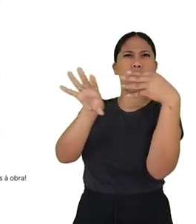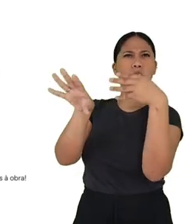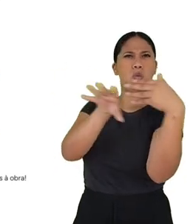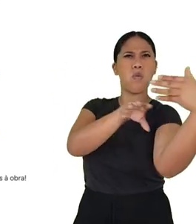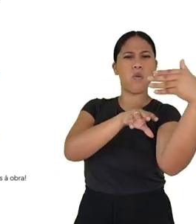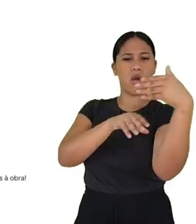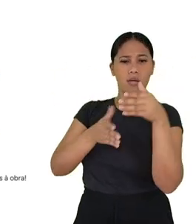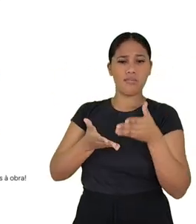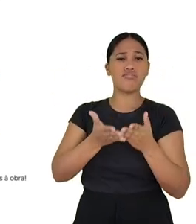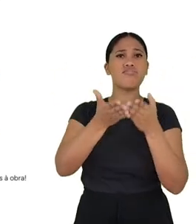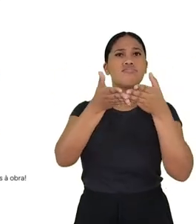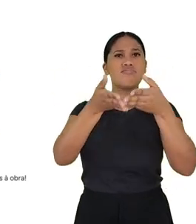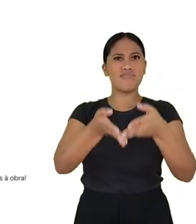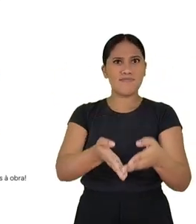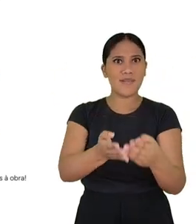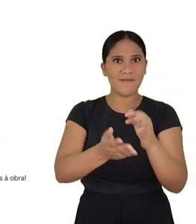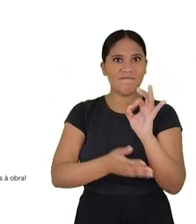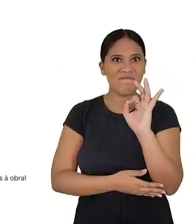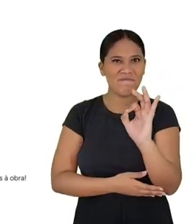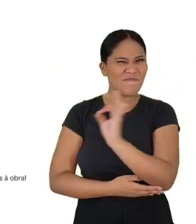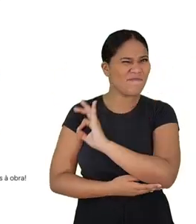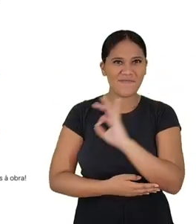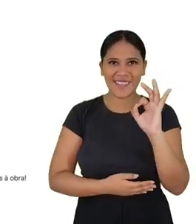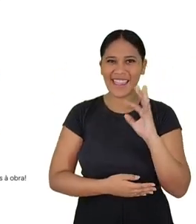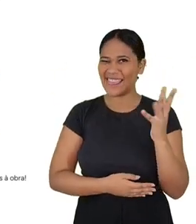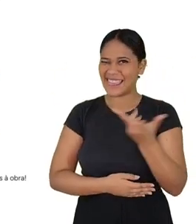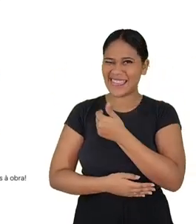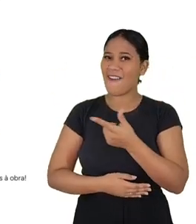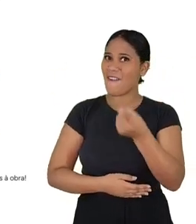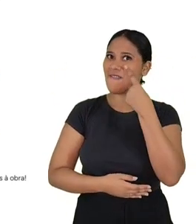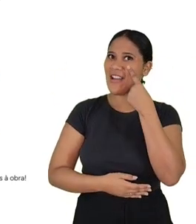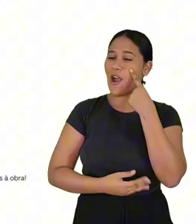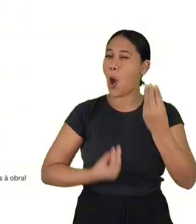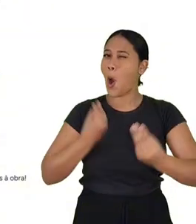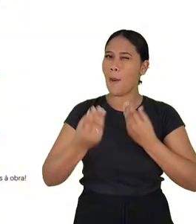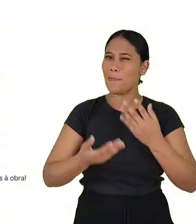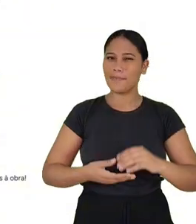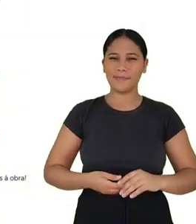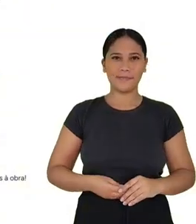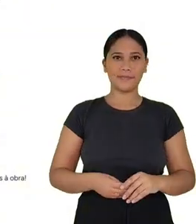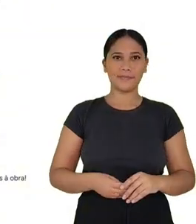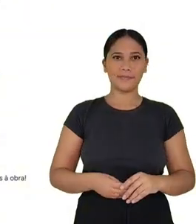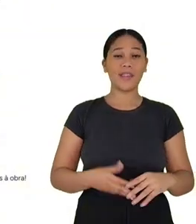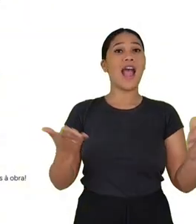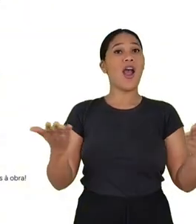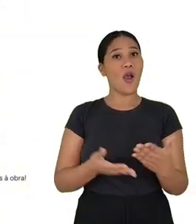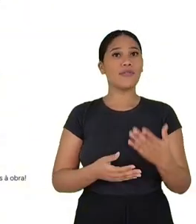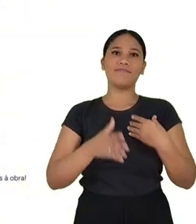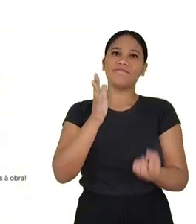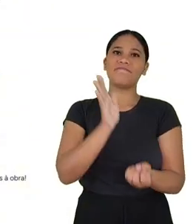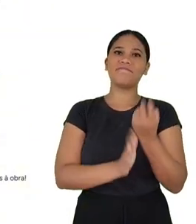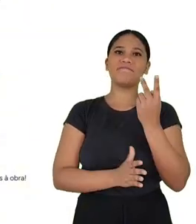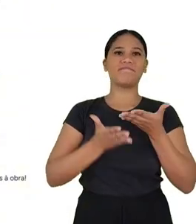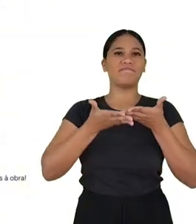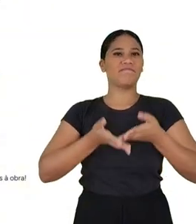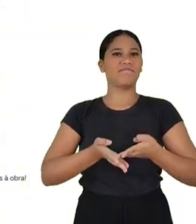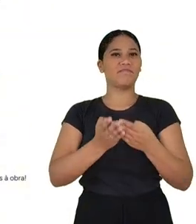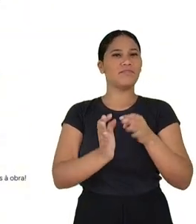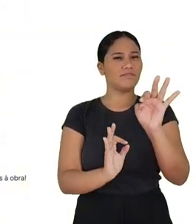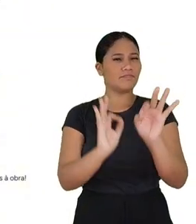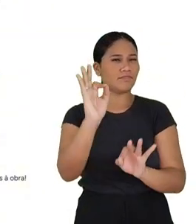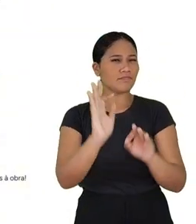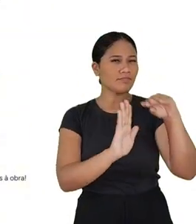ao longo da água. Não é demais? Vamos ver como isso acontece? Agora vamos à